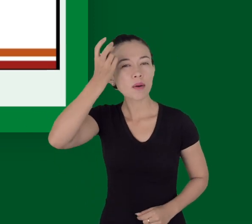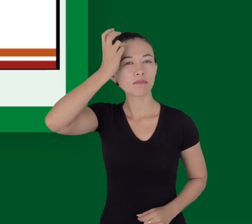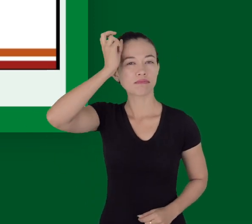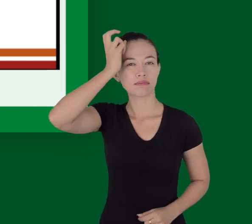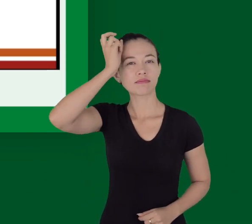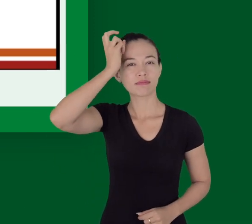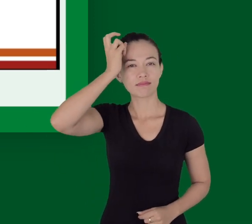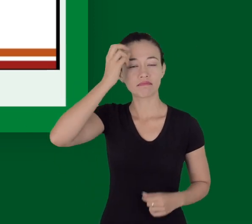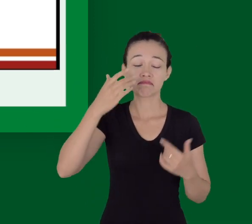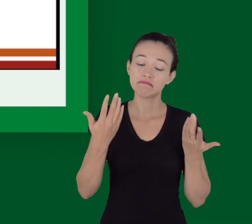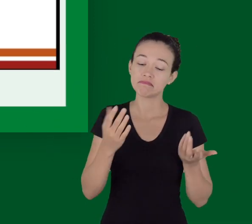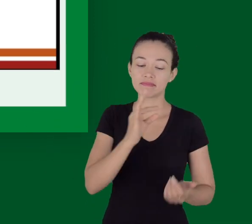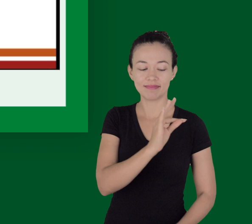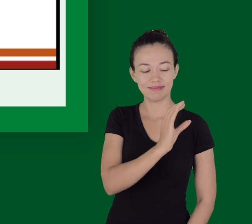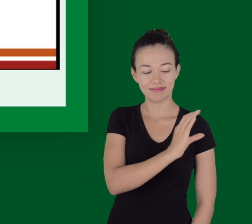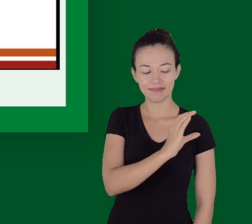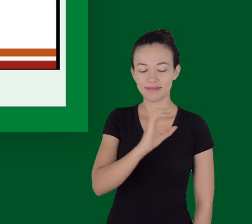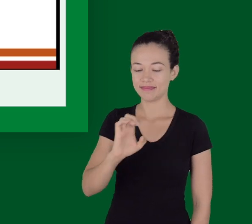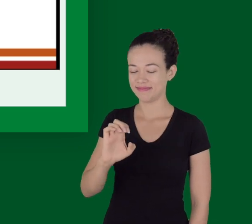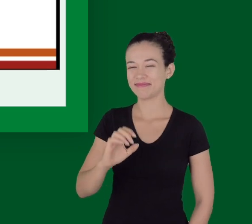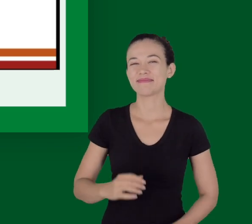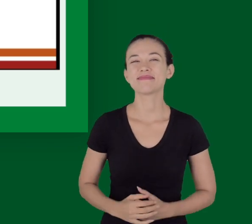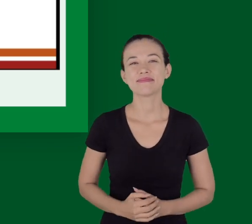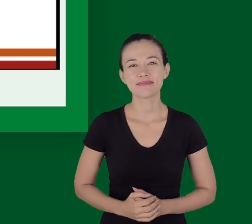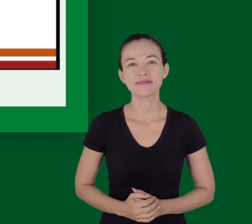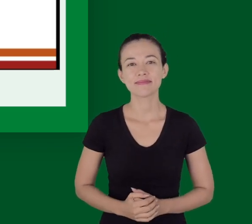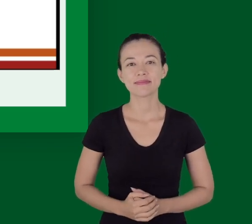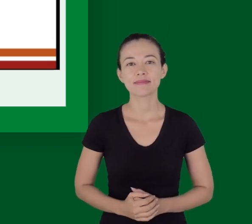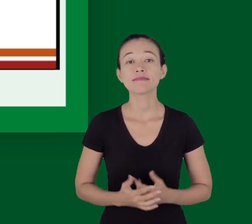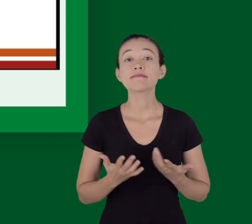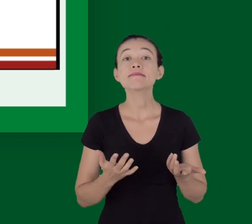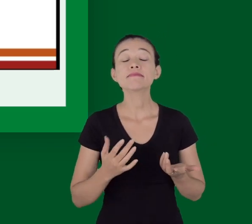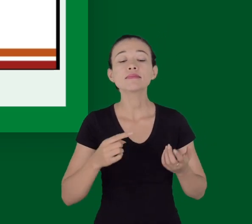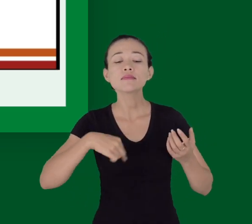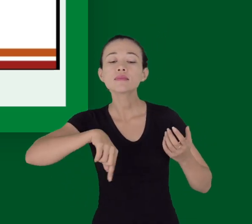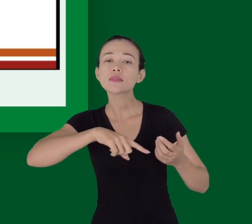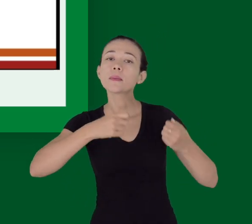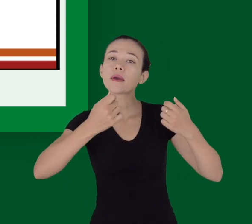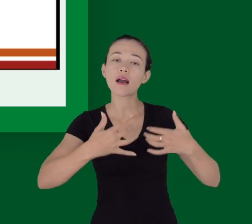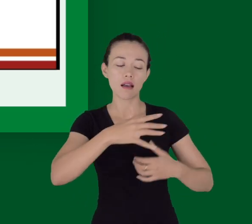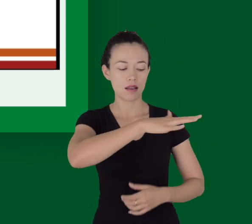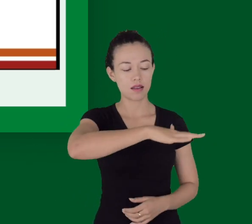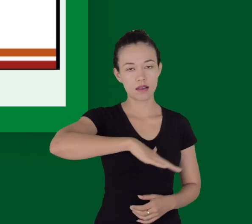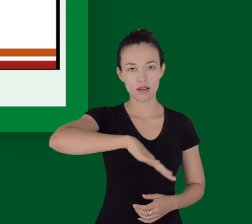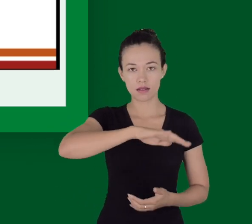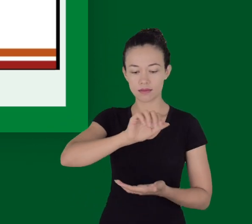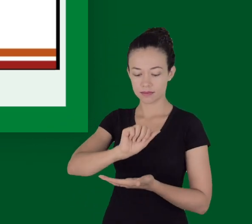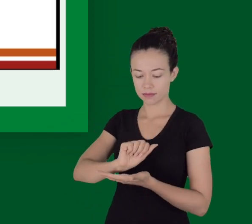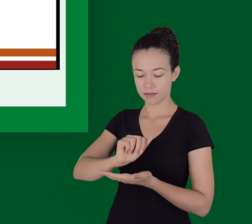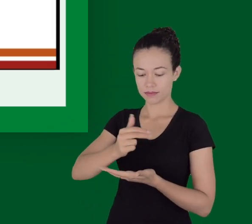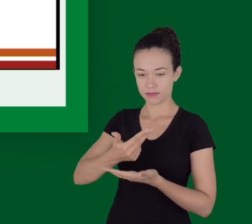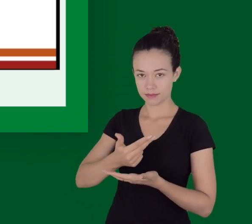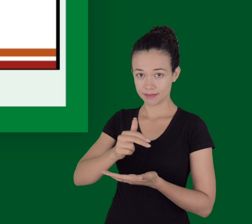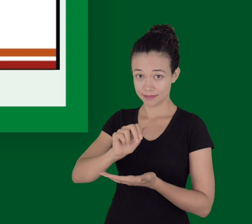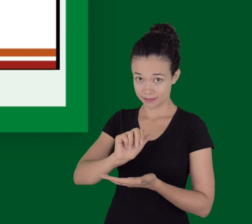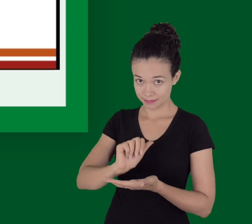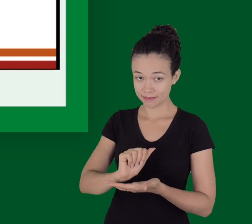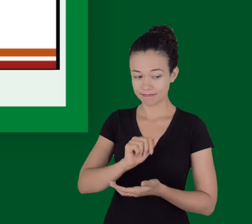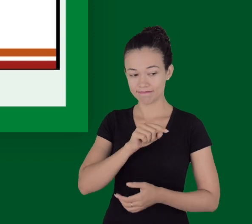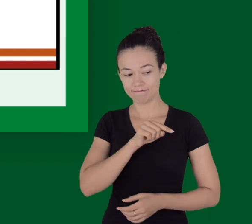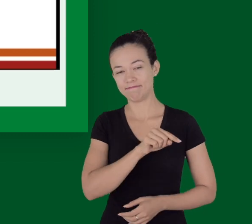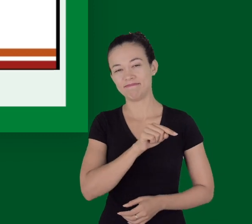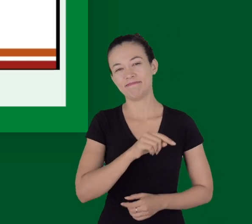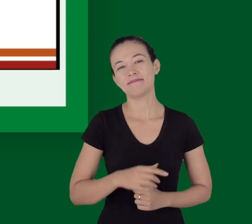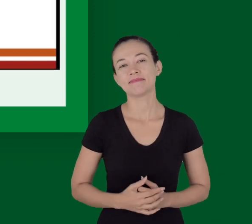falamos de traumatismo crânioencefálico, TCE, nós precisamos aqui fazer um recorte dentro da perspectiva